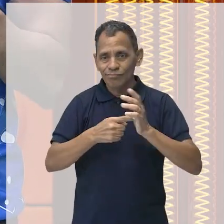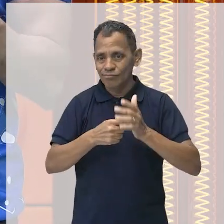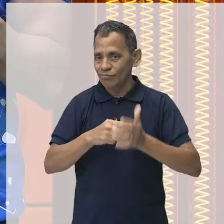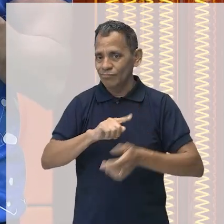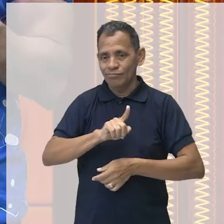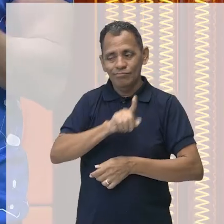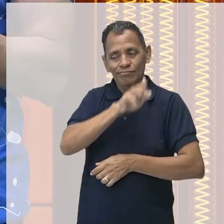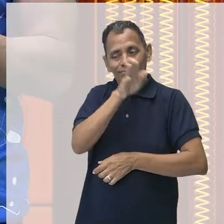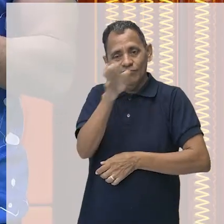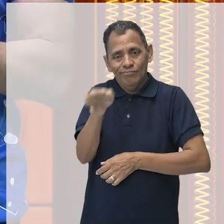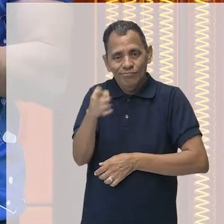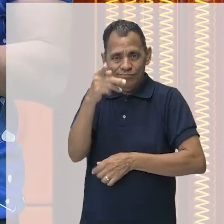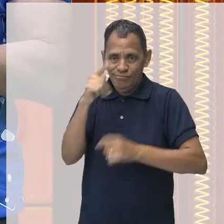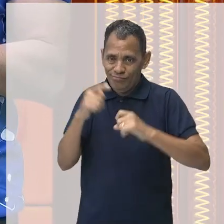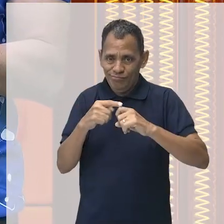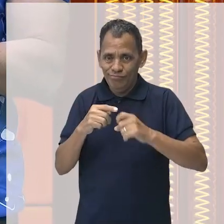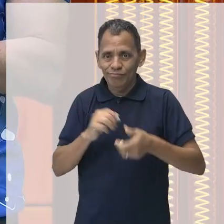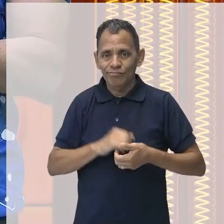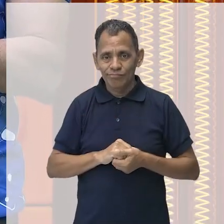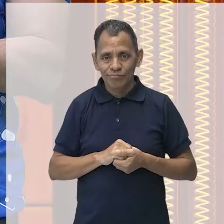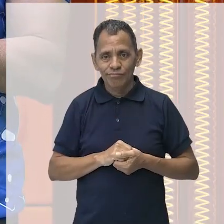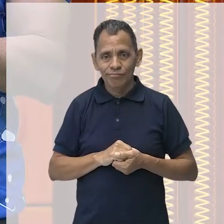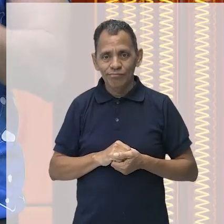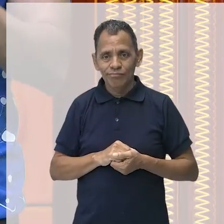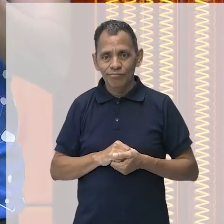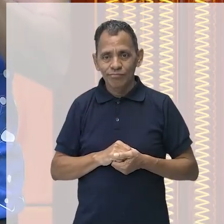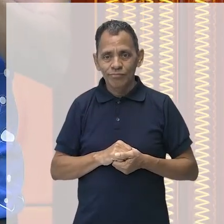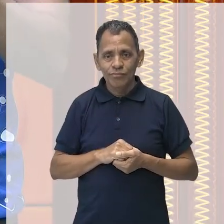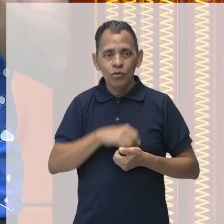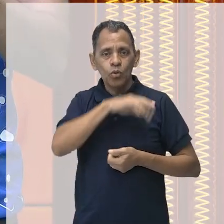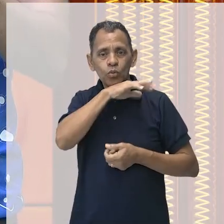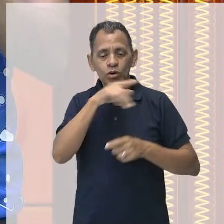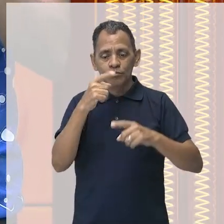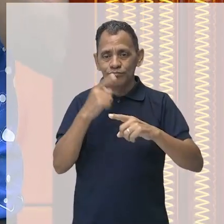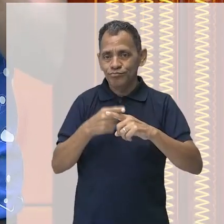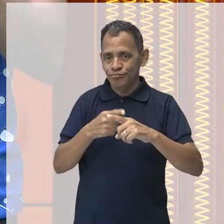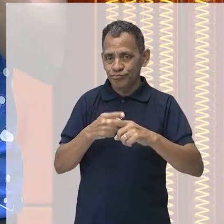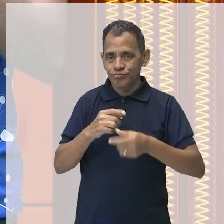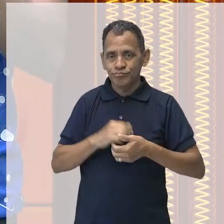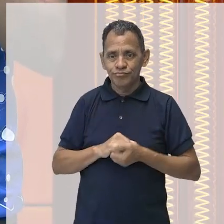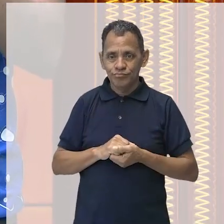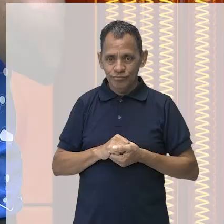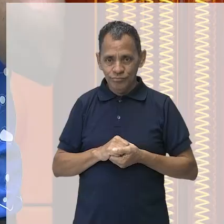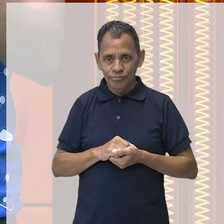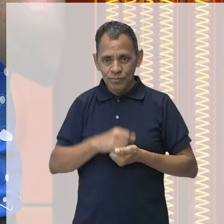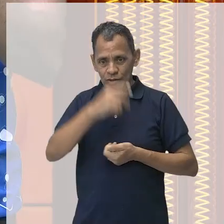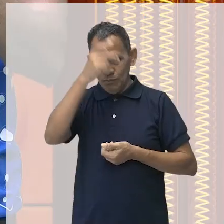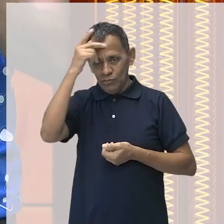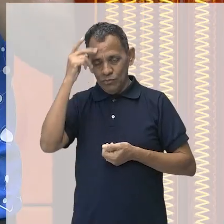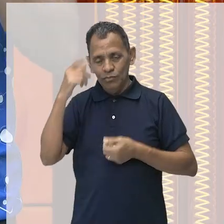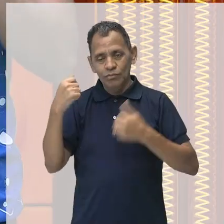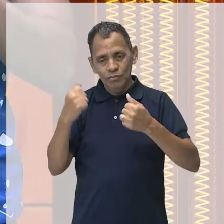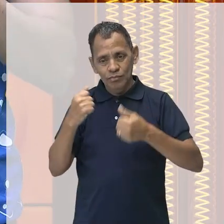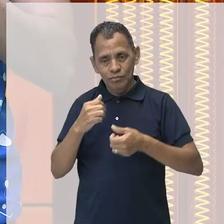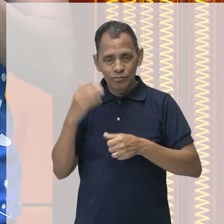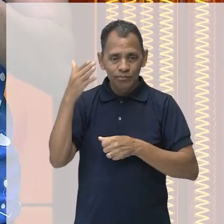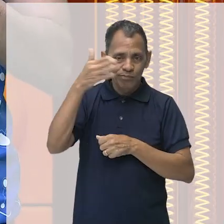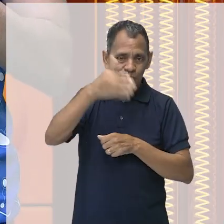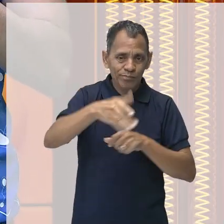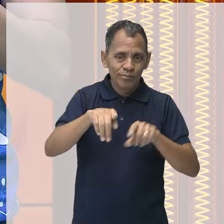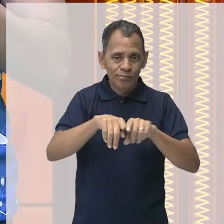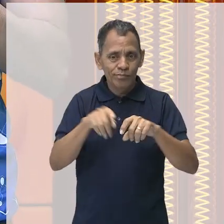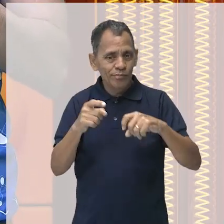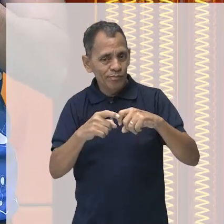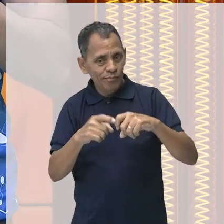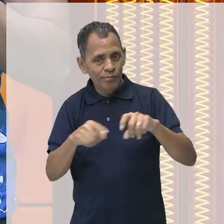ruim, porque a gente fica sem emprego, né? Então, a gente tem ali a necessidade da gente se qualificar, porque somos nós que